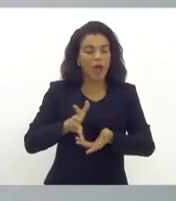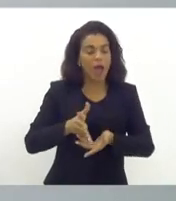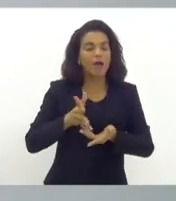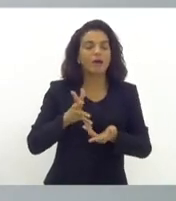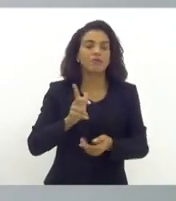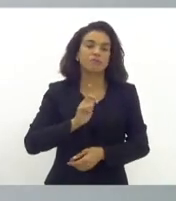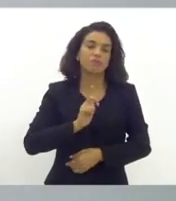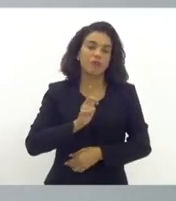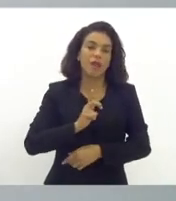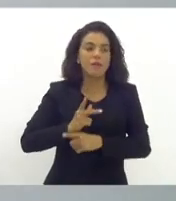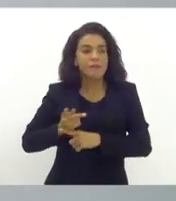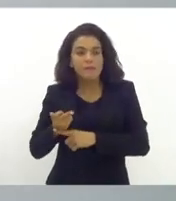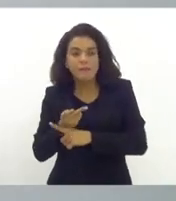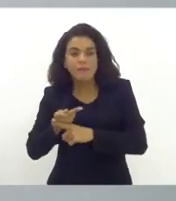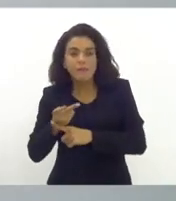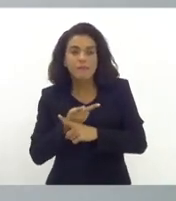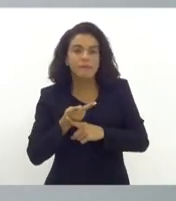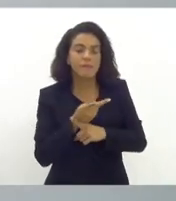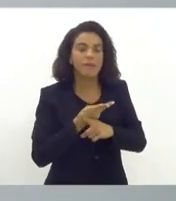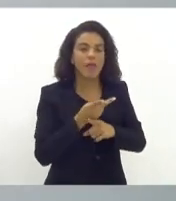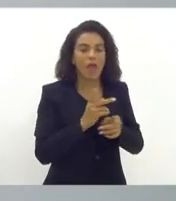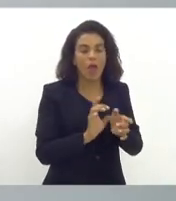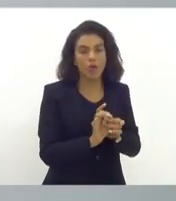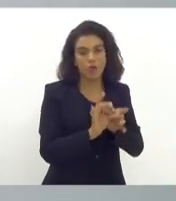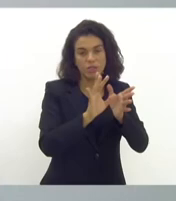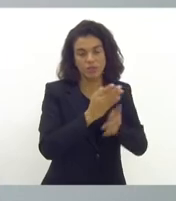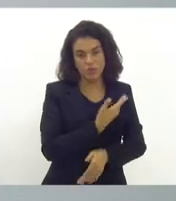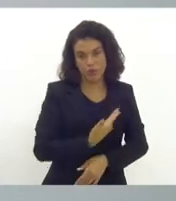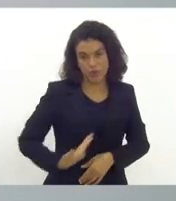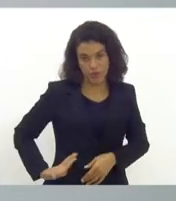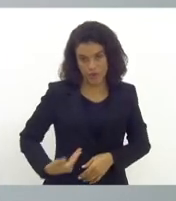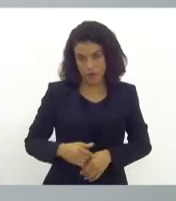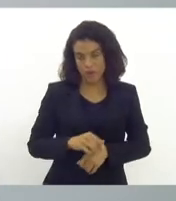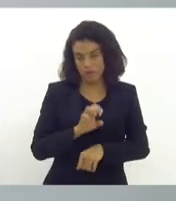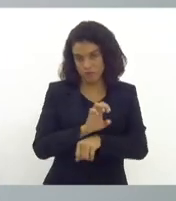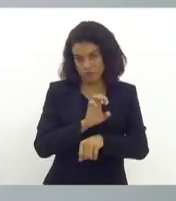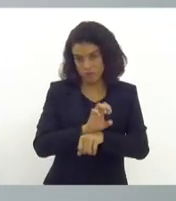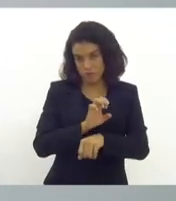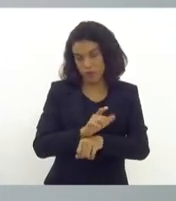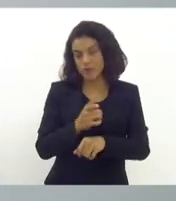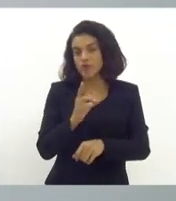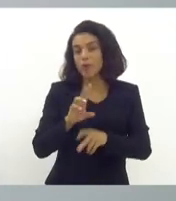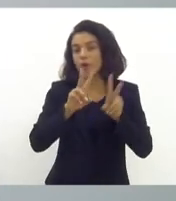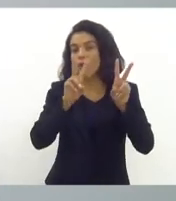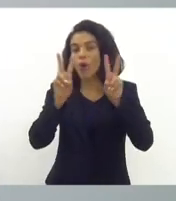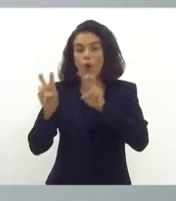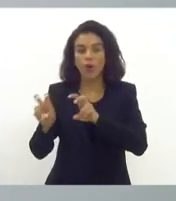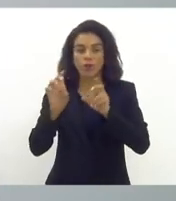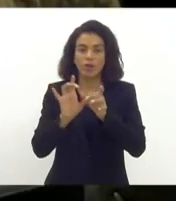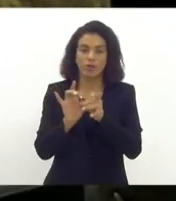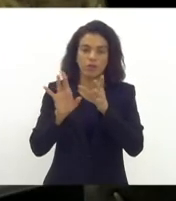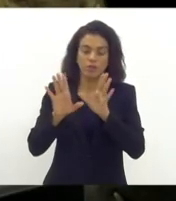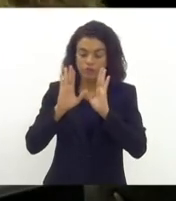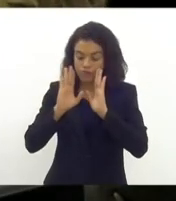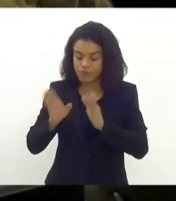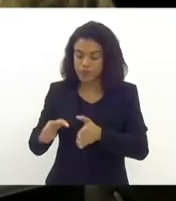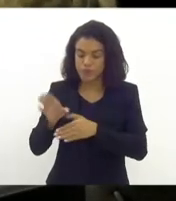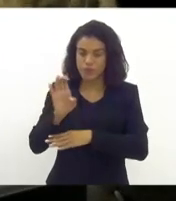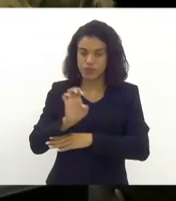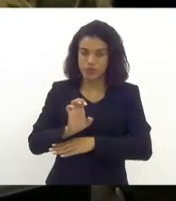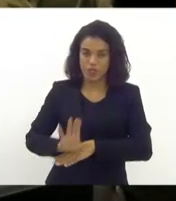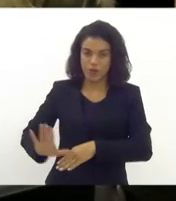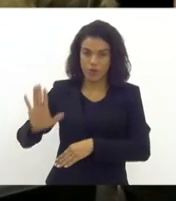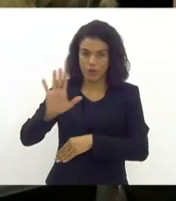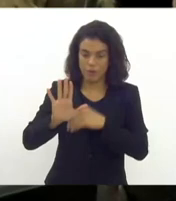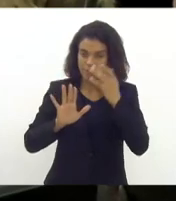a buscar as autorizações do Governo do Estado inerentes as autorizações estaduais Muito obrigado pela